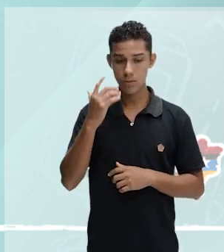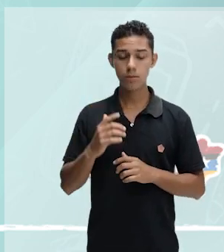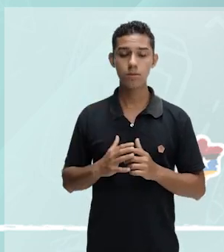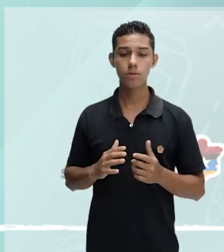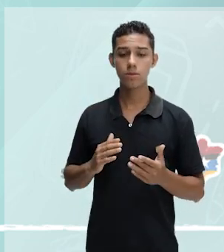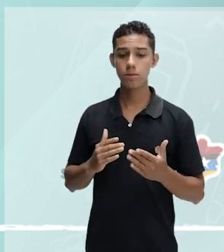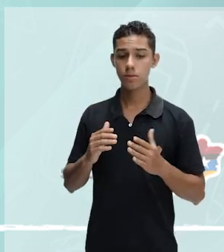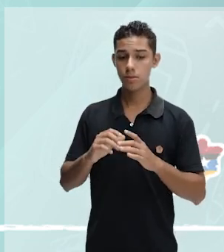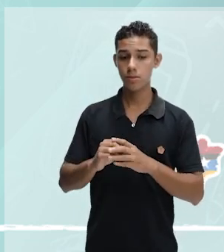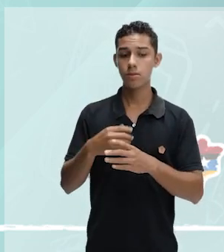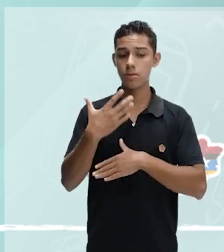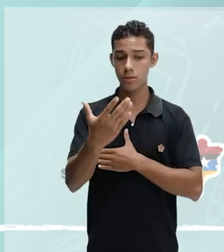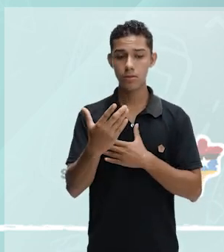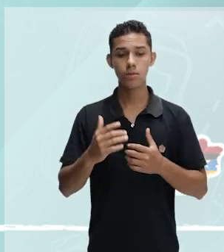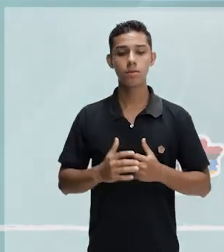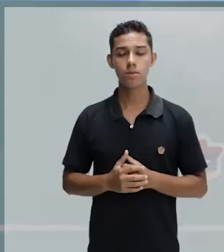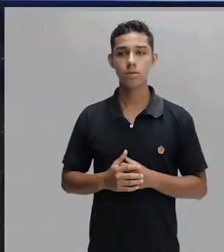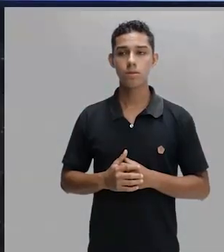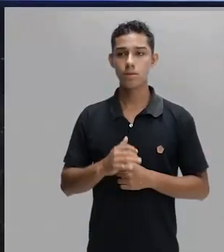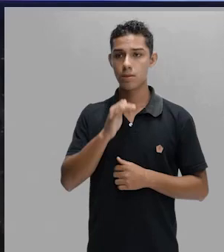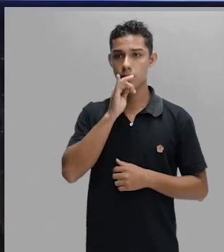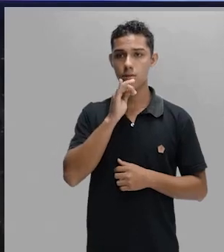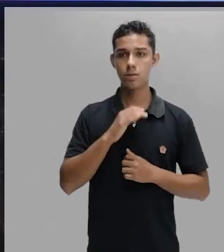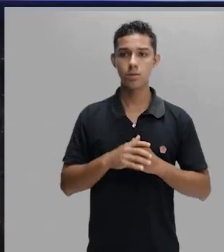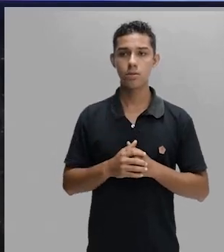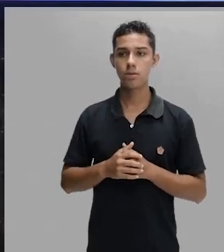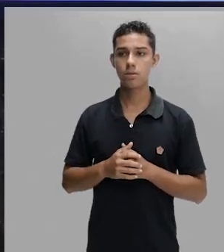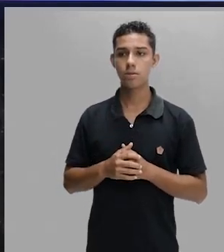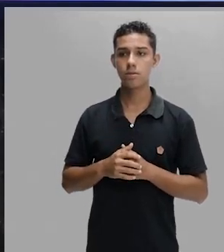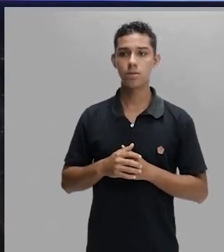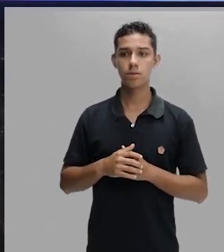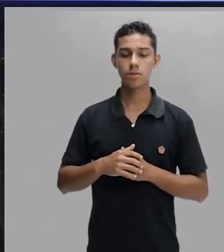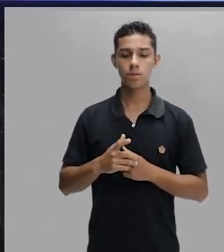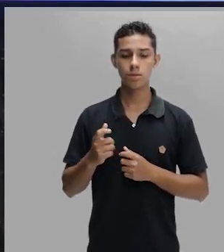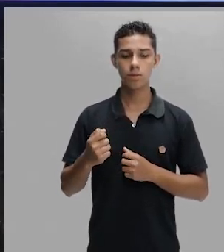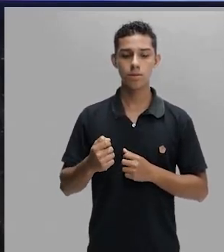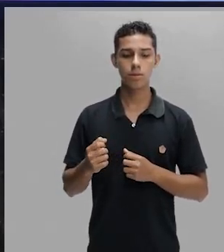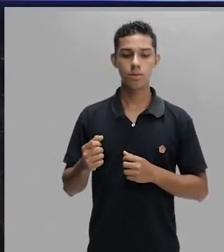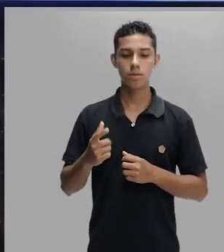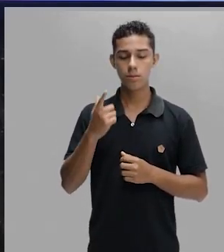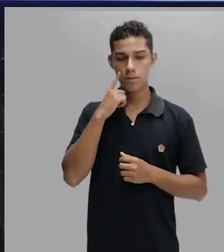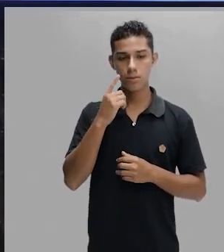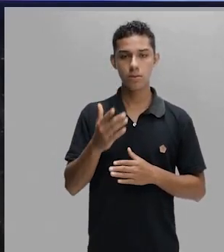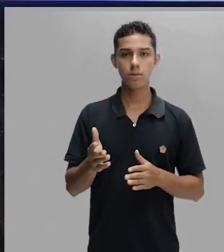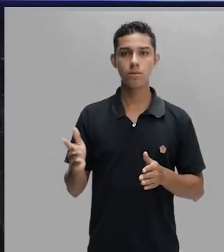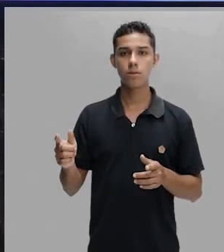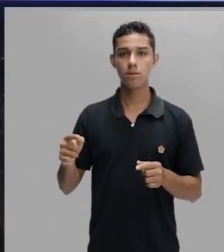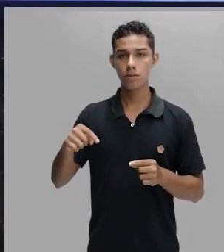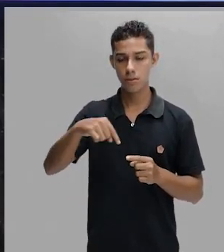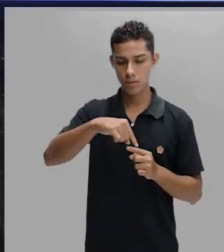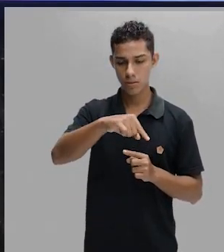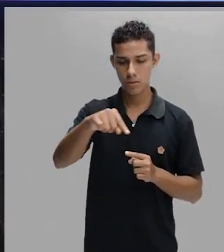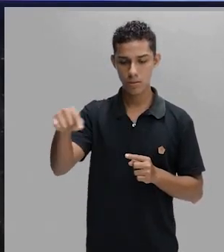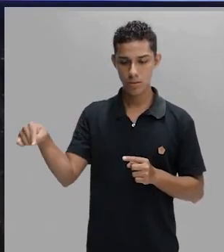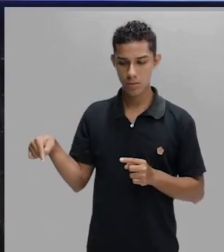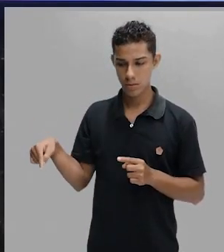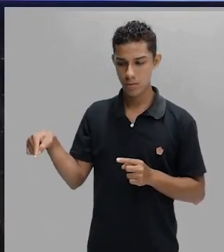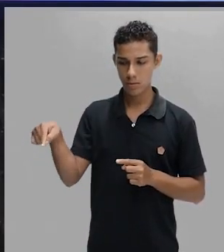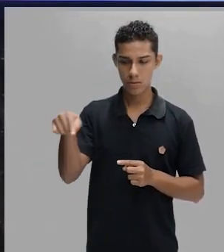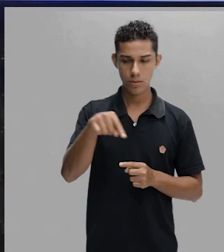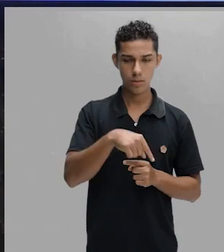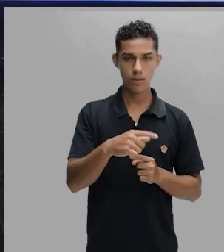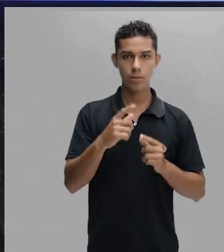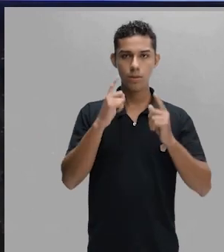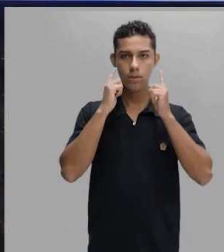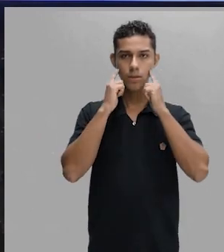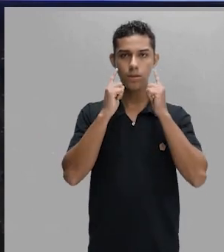anterior do membro para fora. Está aqui, ó, eu faço esse movimento. Não é um movimento de rotação. Eu